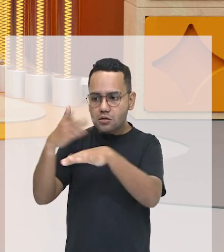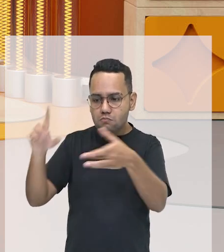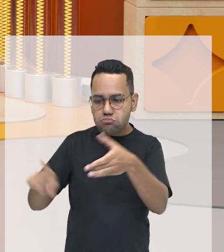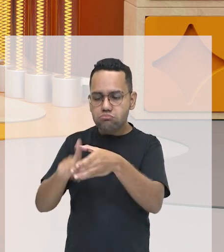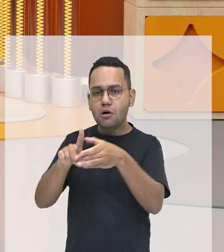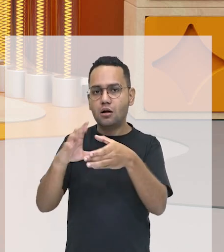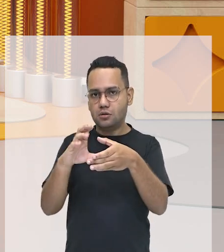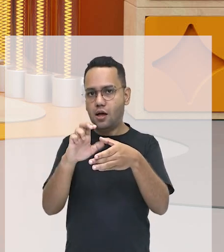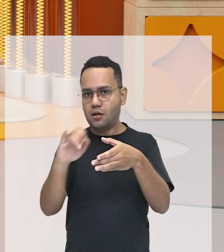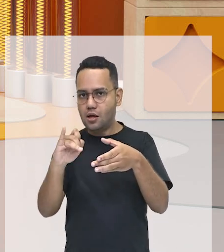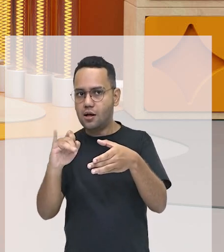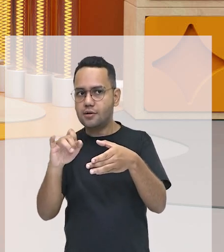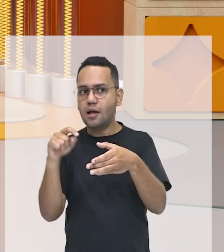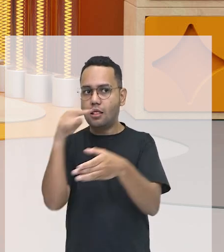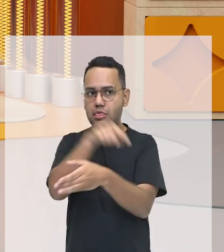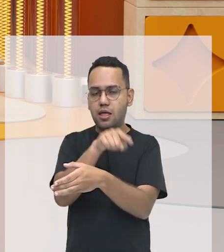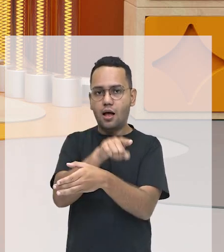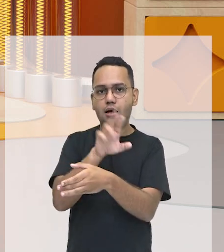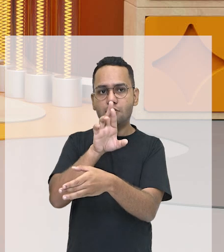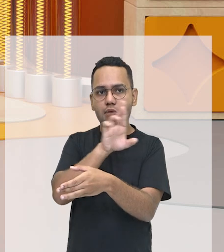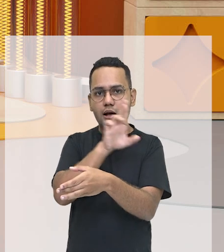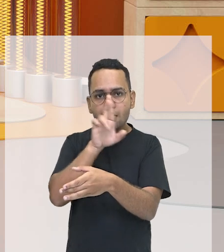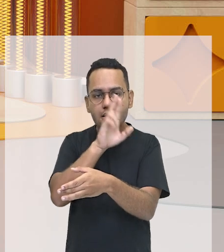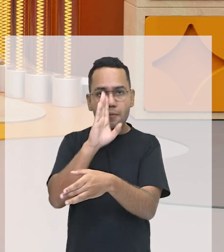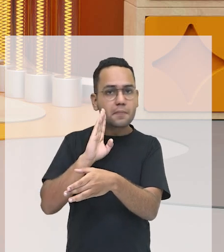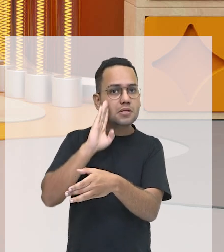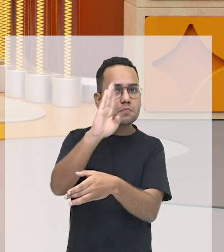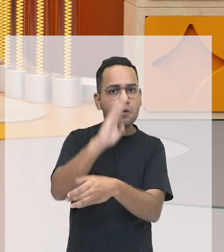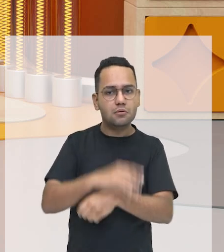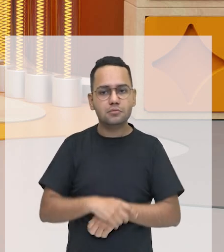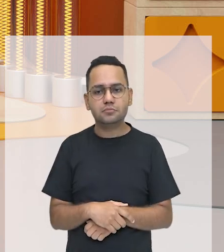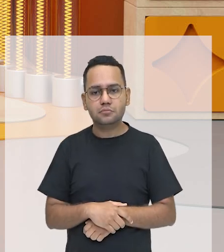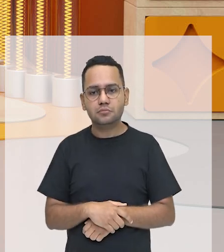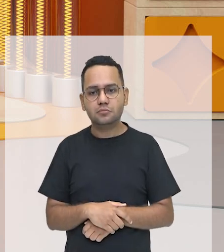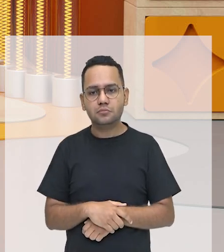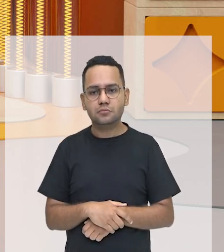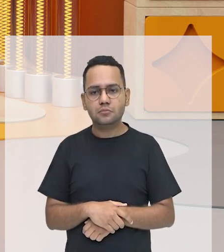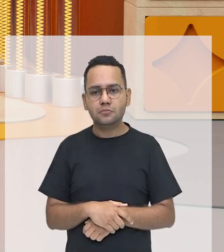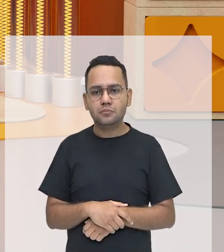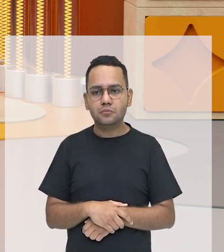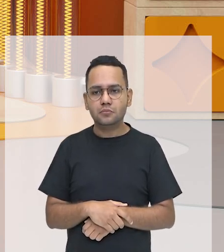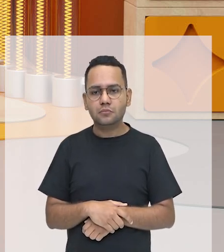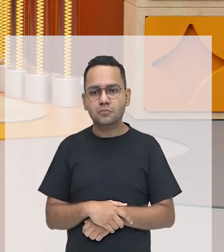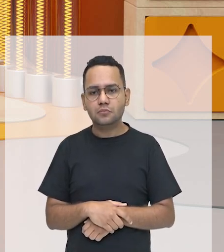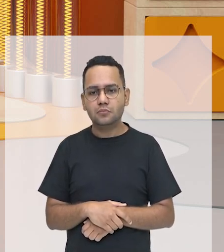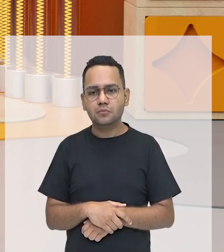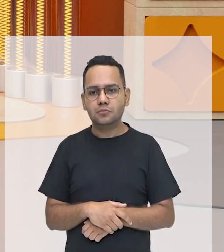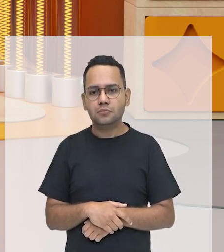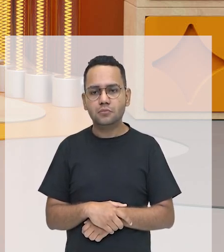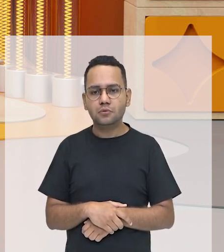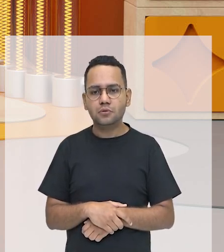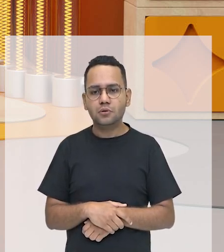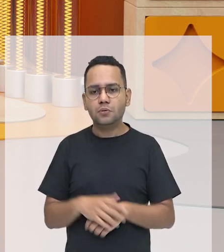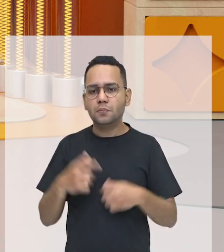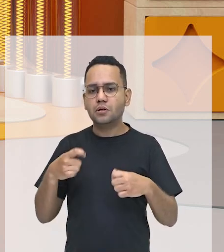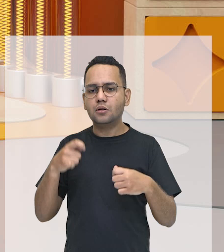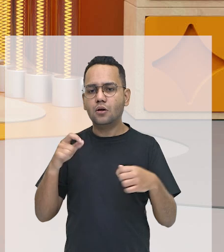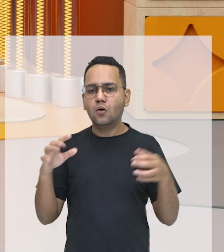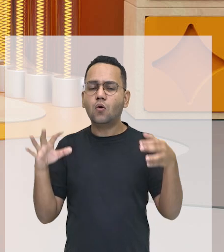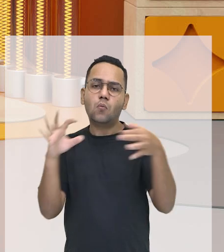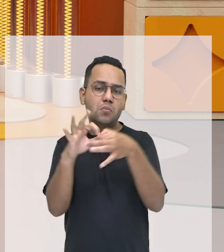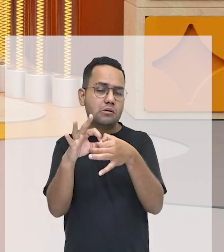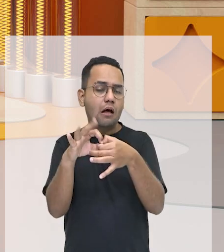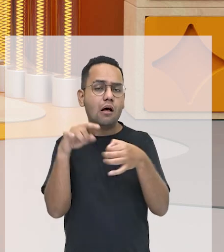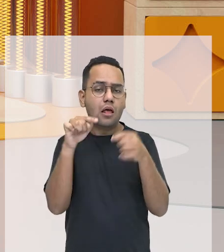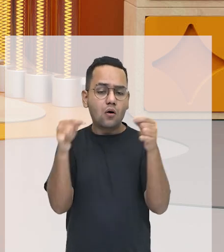é, né, em relação à SEI, esses outros países acabam tendo que ficar mais vinculado com a Rússia e muitos